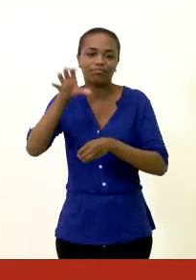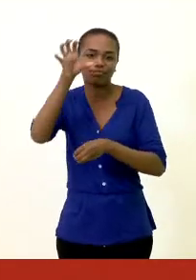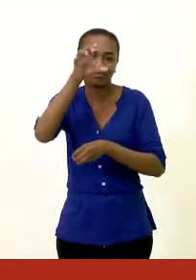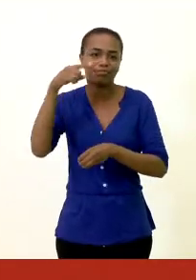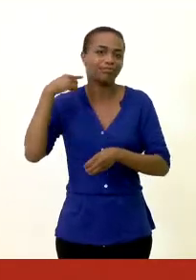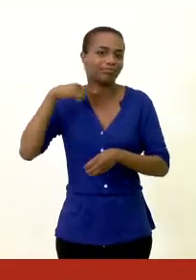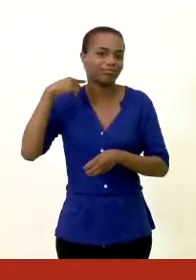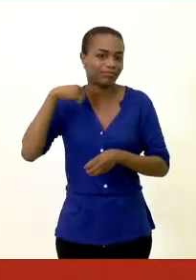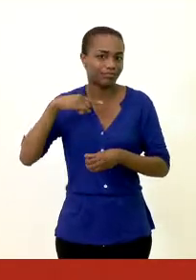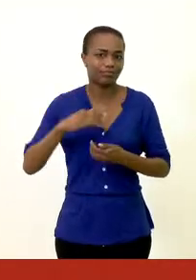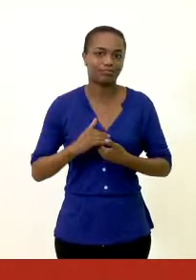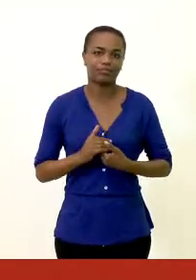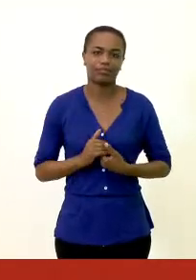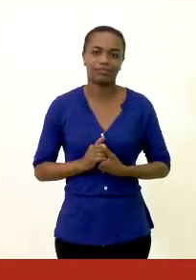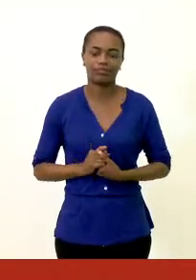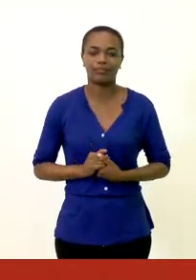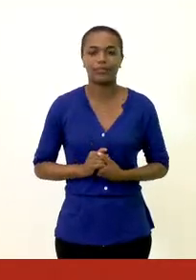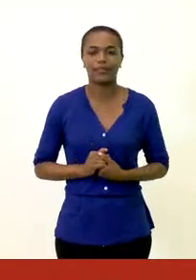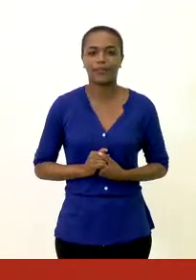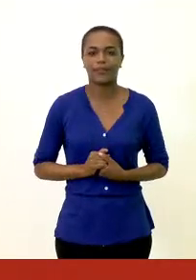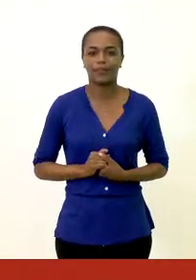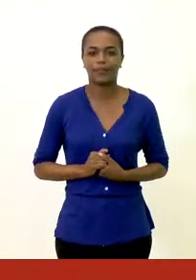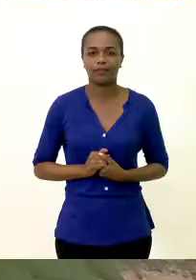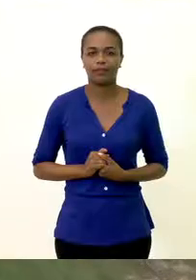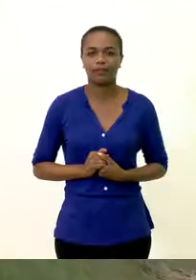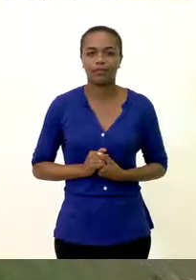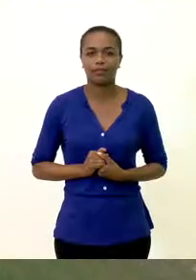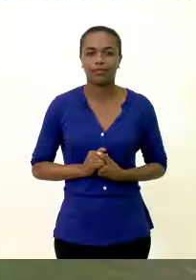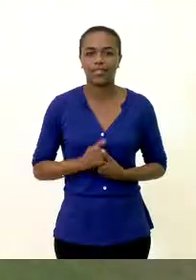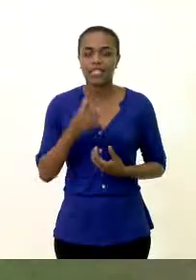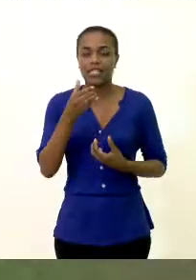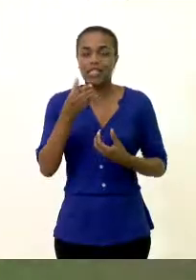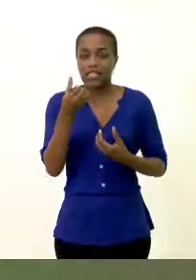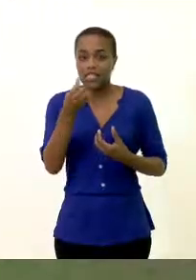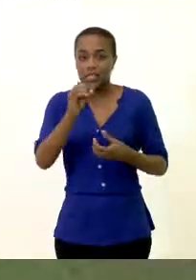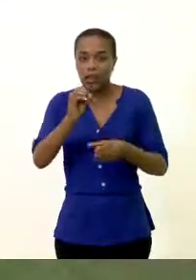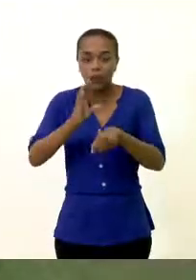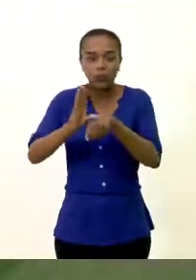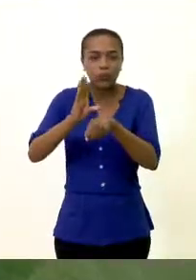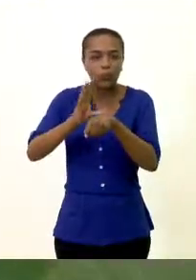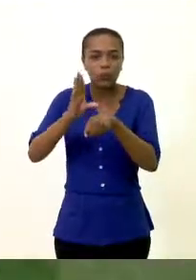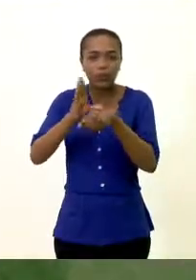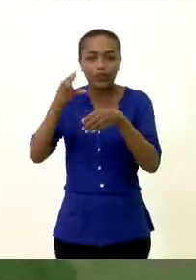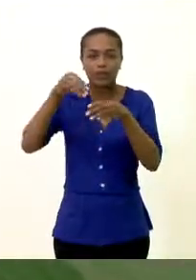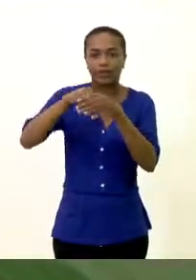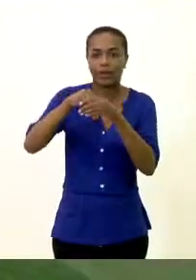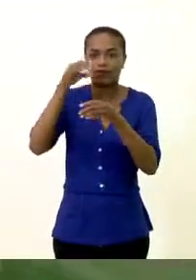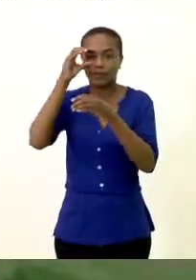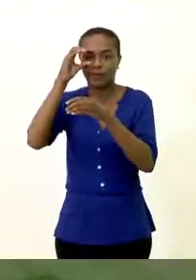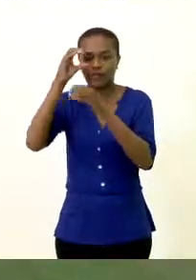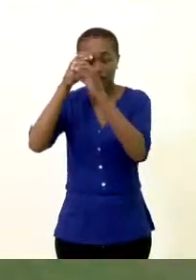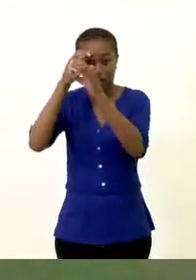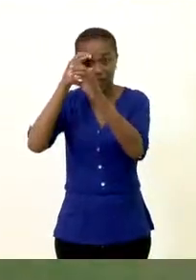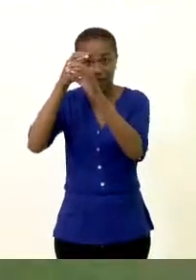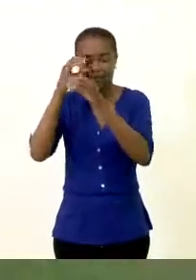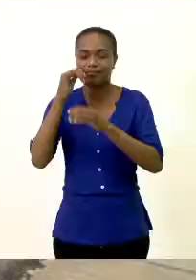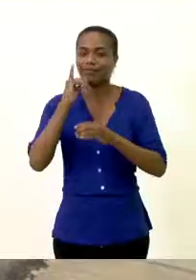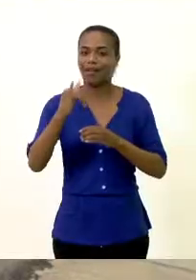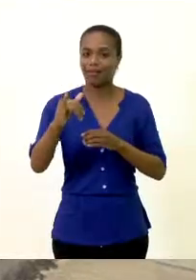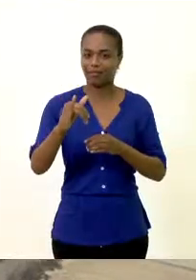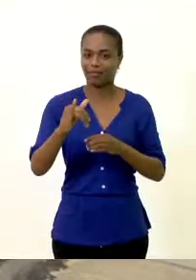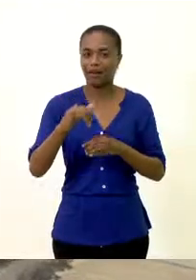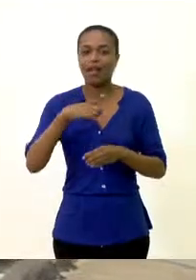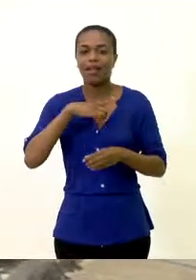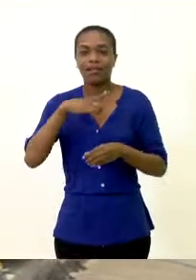de Viçosa, no estado de Minas Gerais. Ele é um dos 68 cursos oferecidos pela instituição